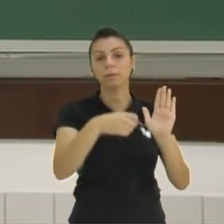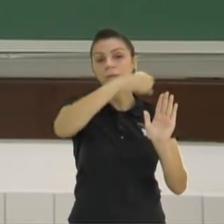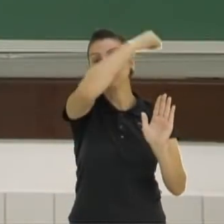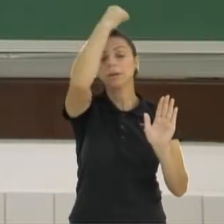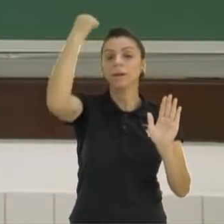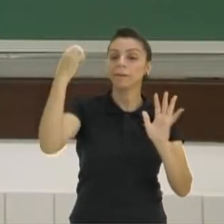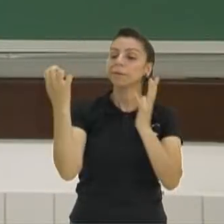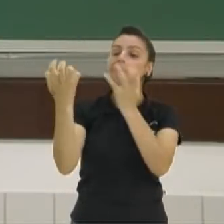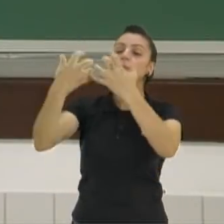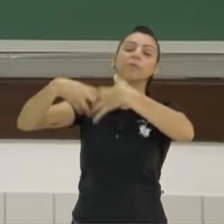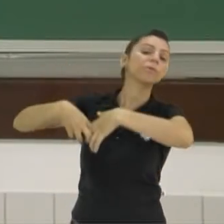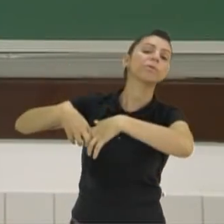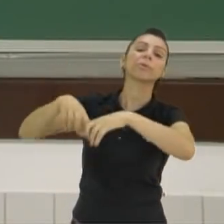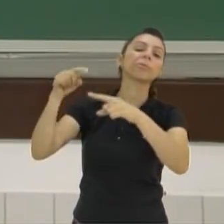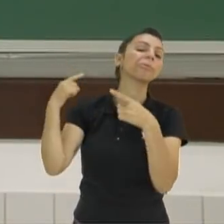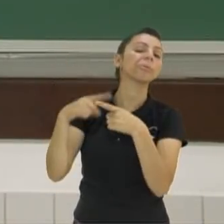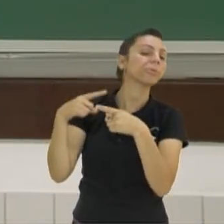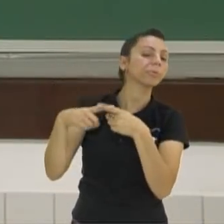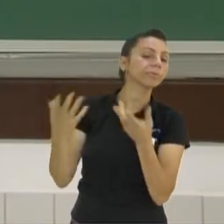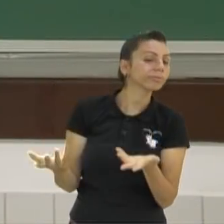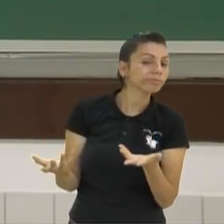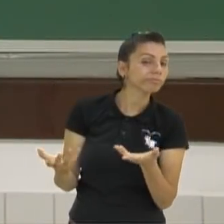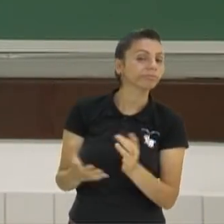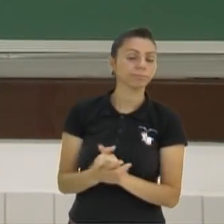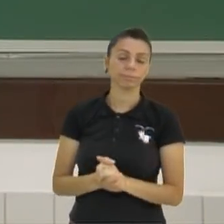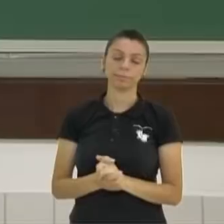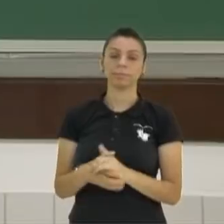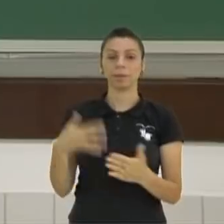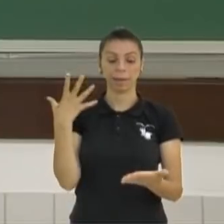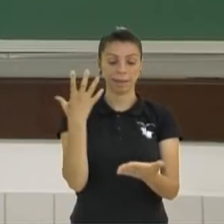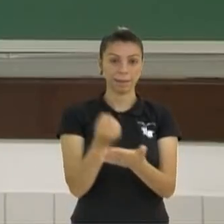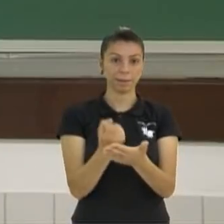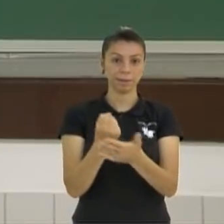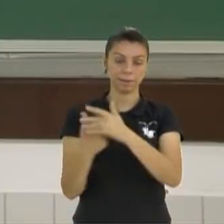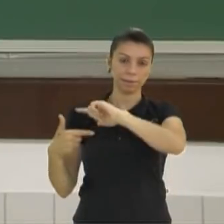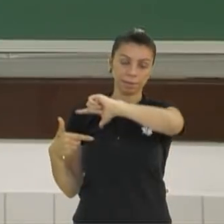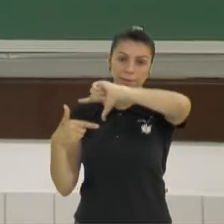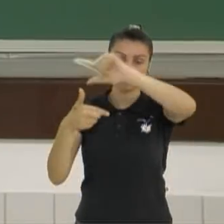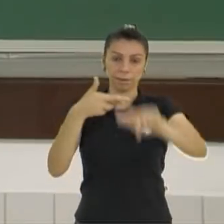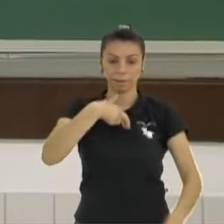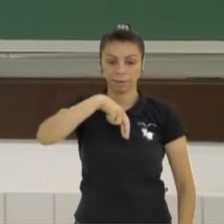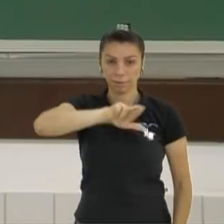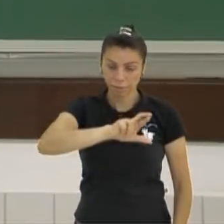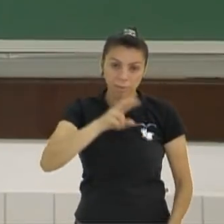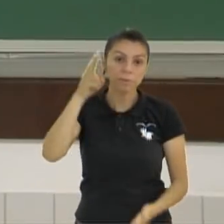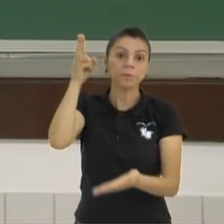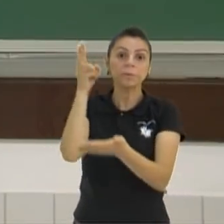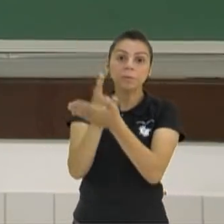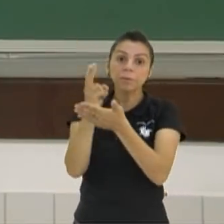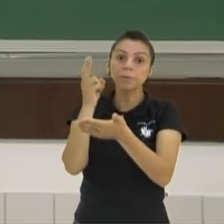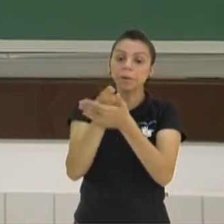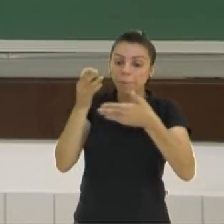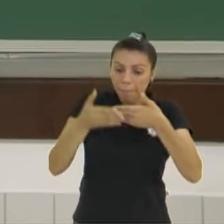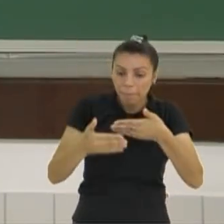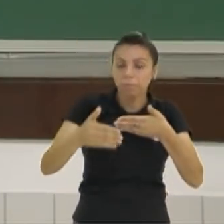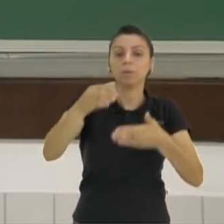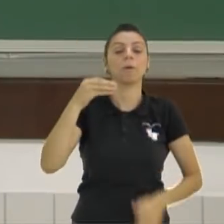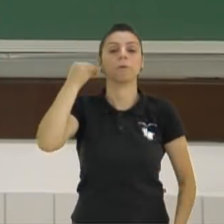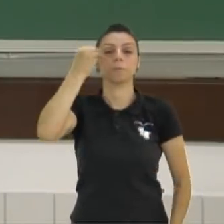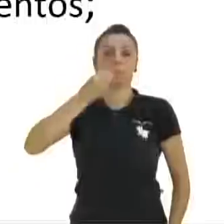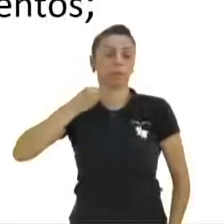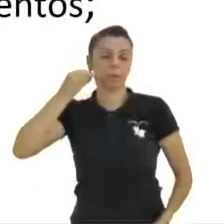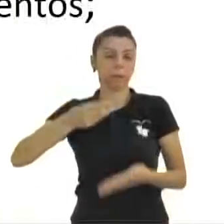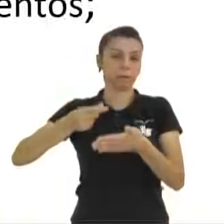sagrados? Para que eles servem? Bom, registrar a tradição religiosa como forma de preservar a experiência